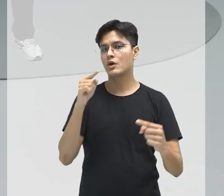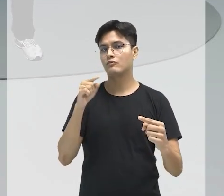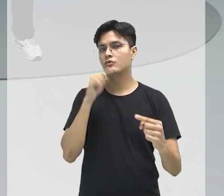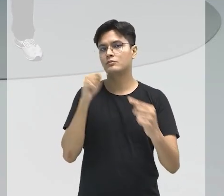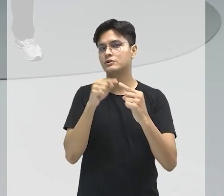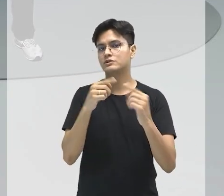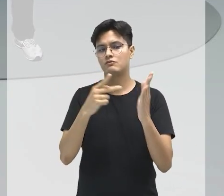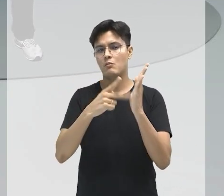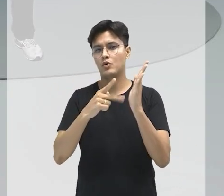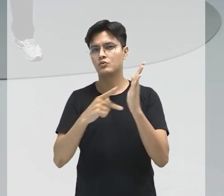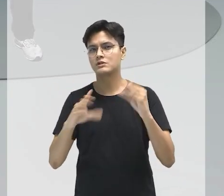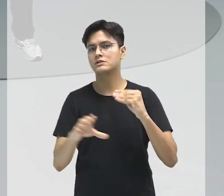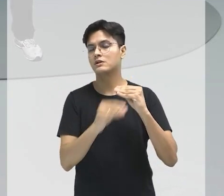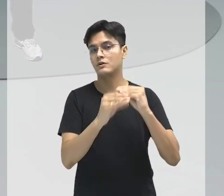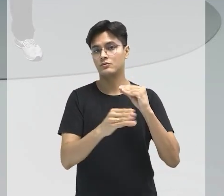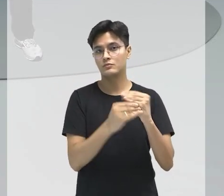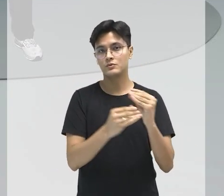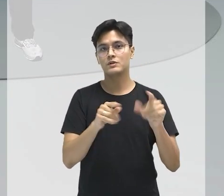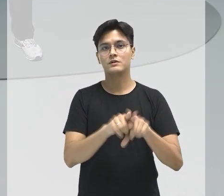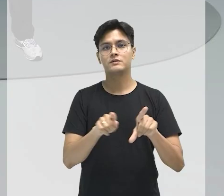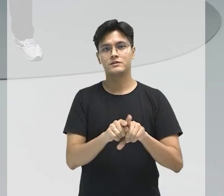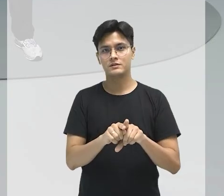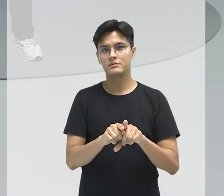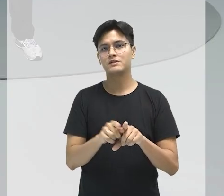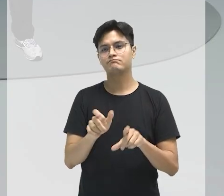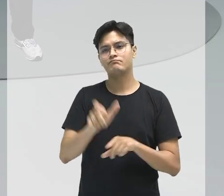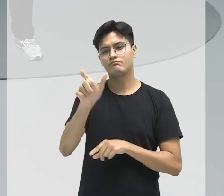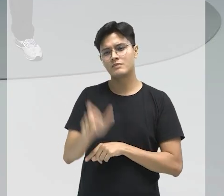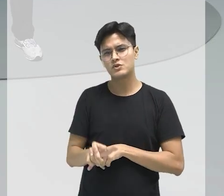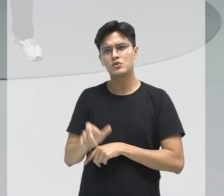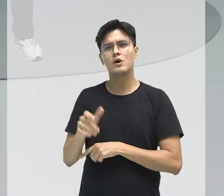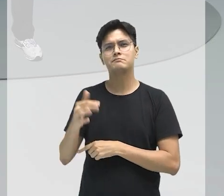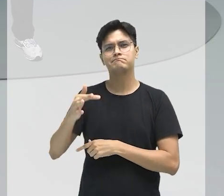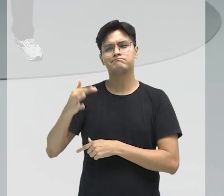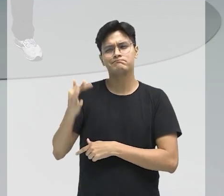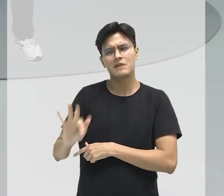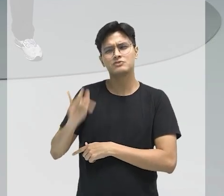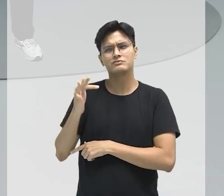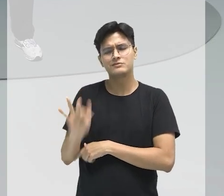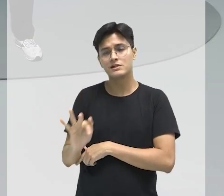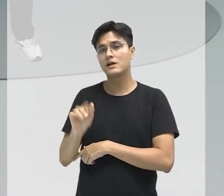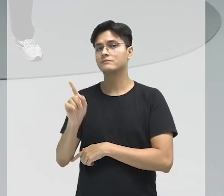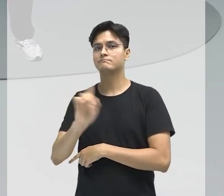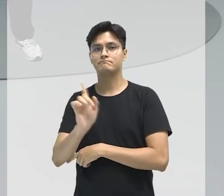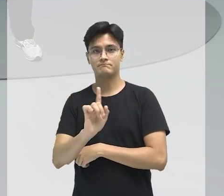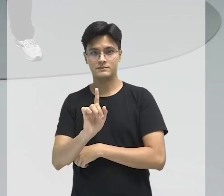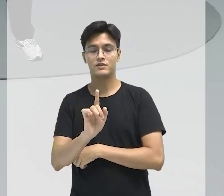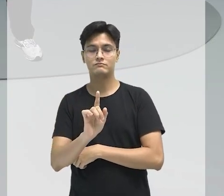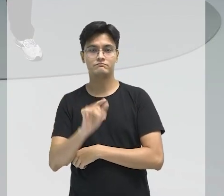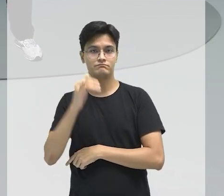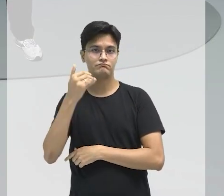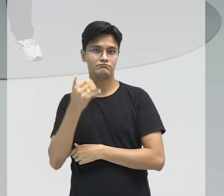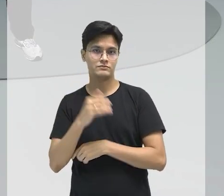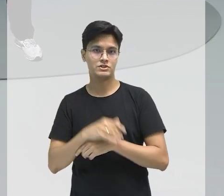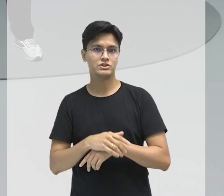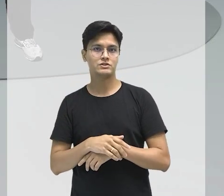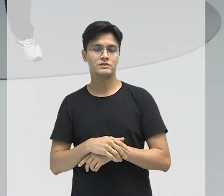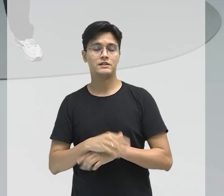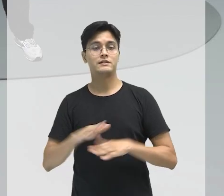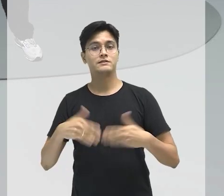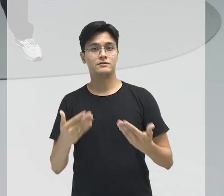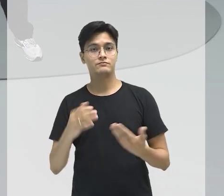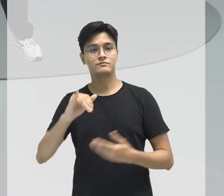pontuação, né? E dificilmente alguém se machuca, ok? Então, tá aí, né? É o